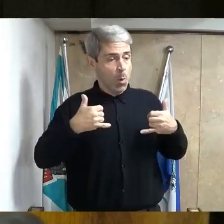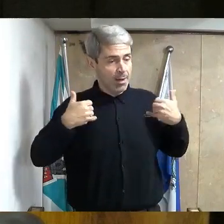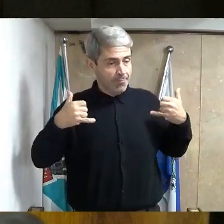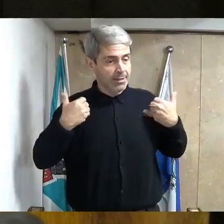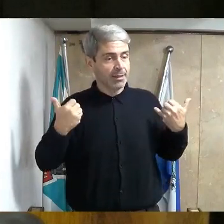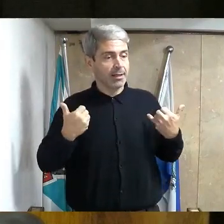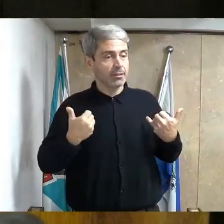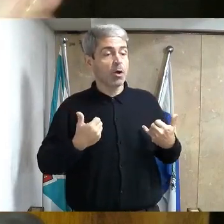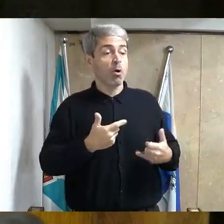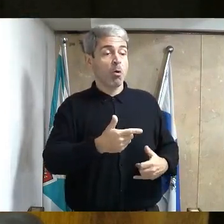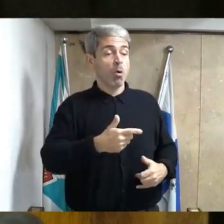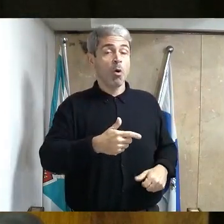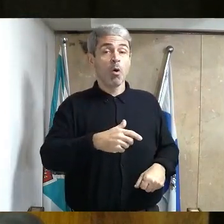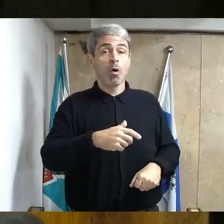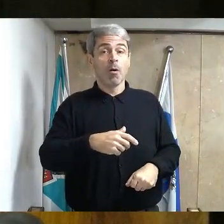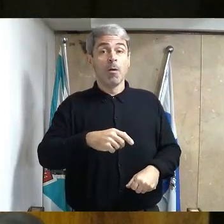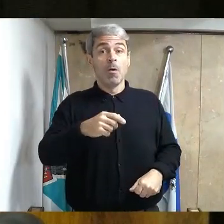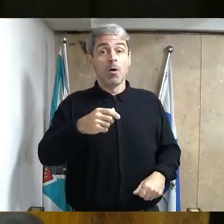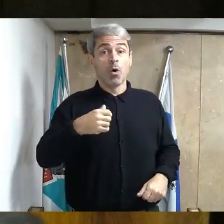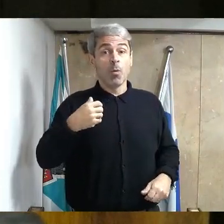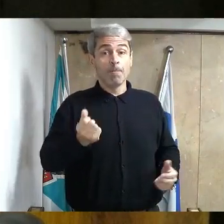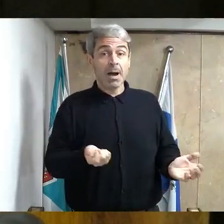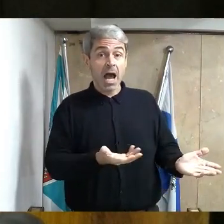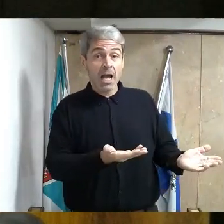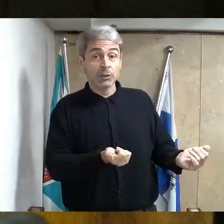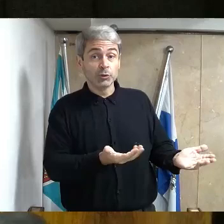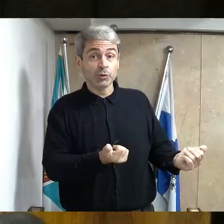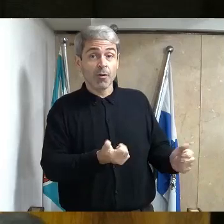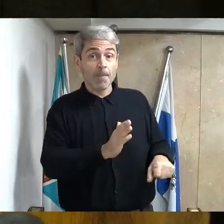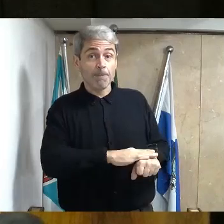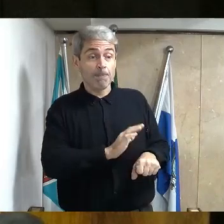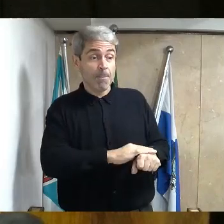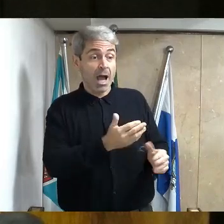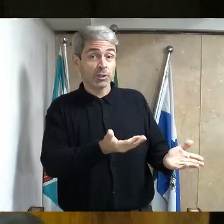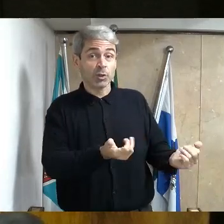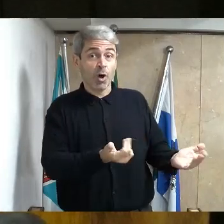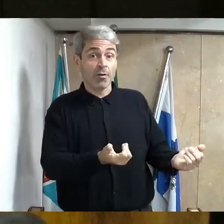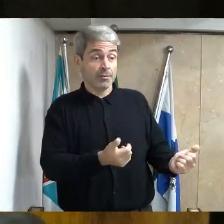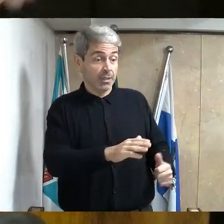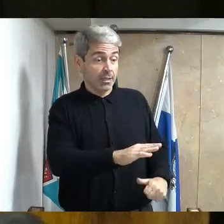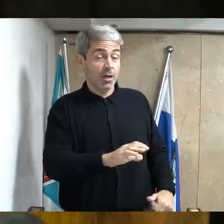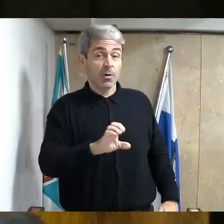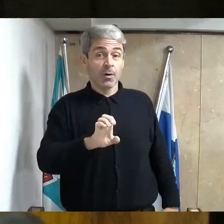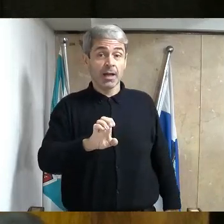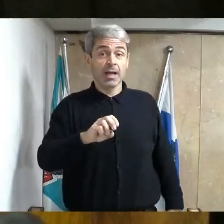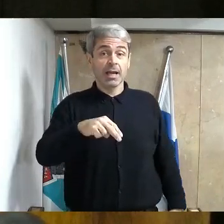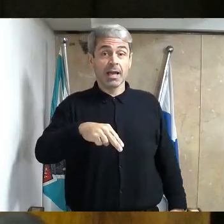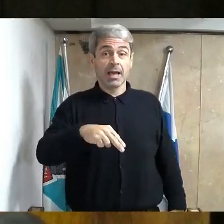ser o vereador mais novo dessa casa. Me ganhou. Eu era o mais novo, agora o mais novo é o Enzo. Me ganhou.